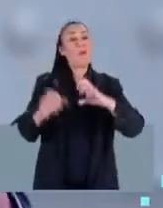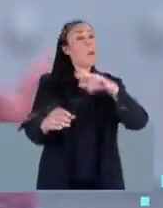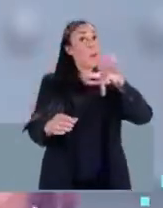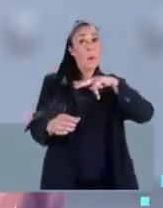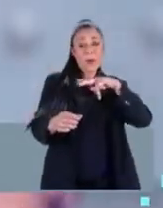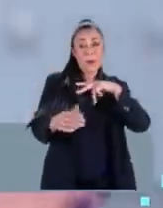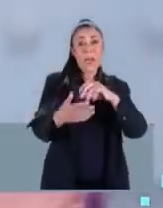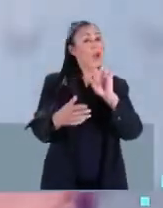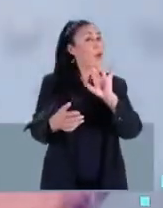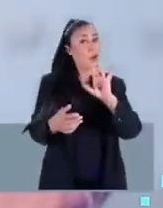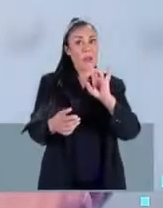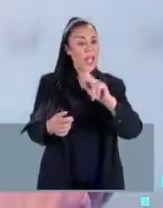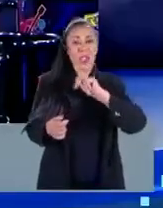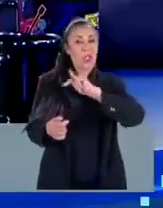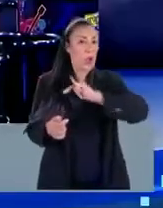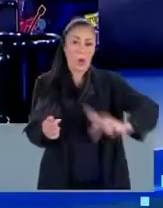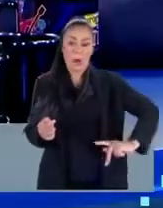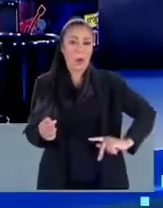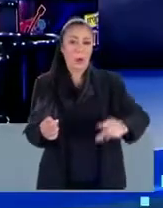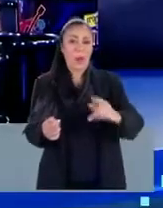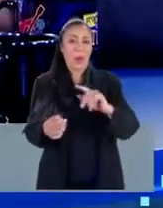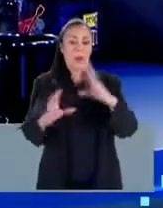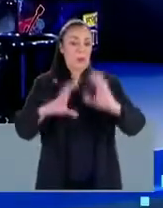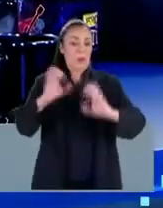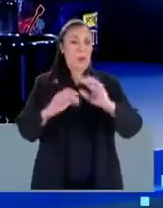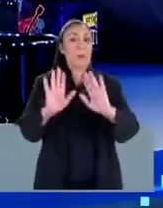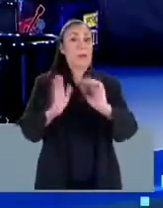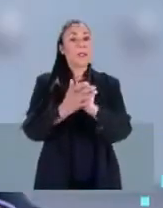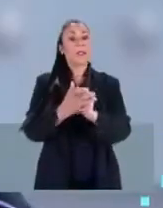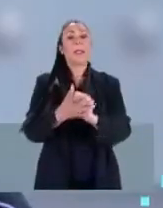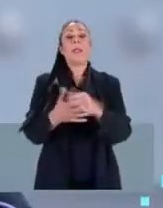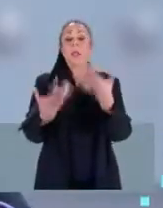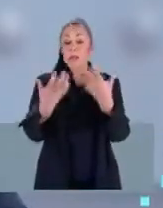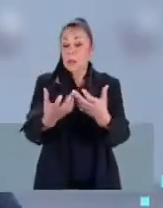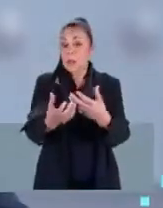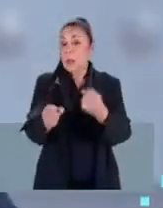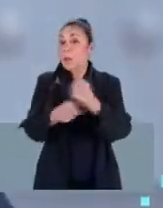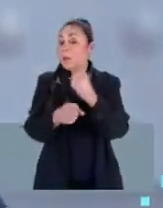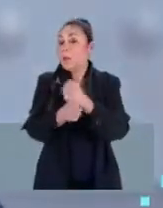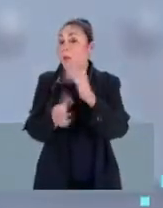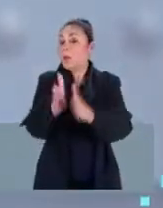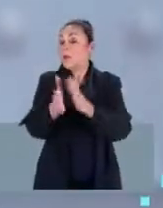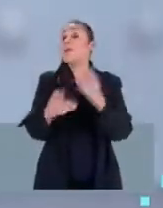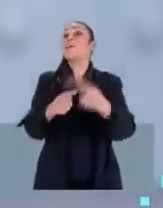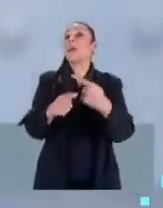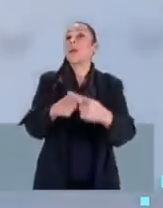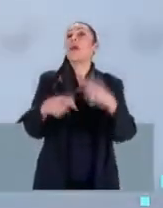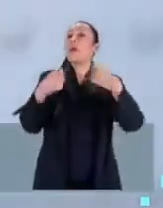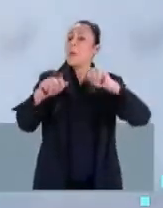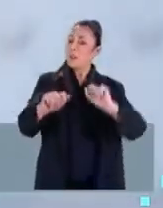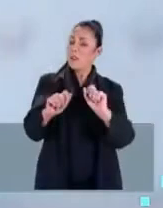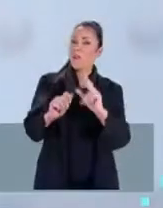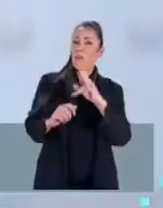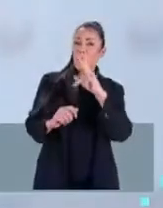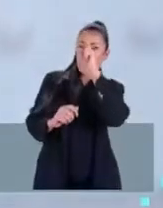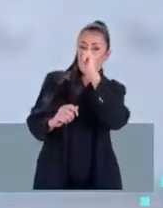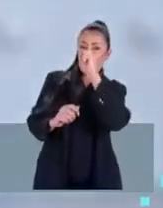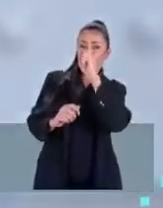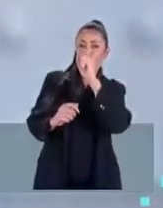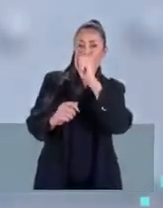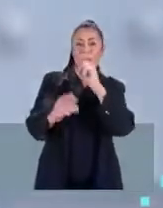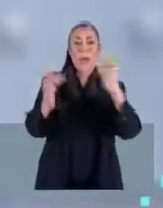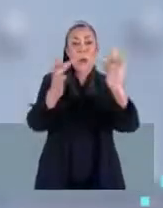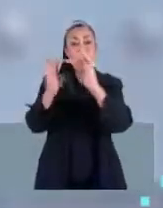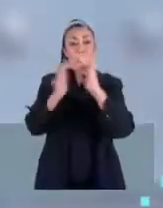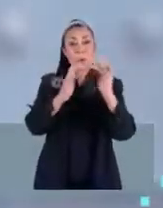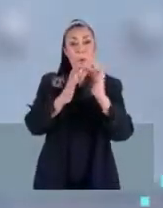Não pensa que é só o setor público que tem briga. Mas nós vamos apostar em ferrovia, por quê? porque nós temos que fortalecer o sistema intermodal